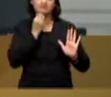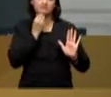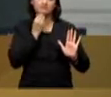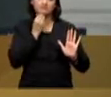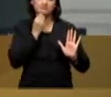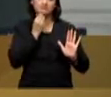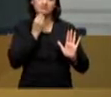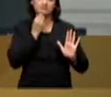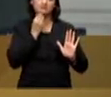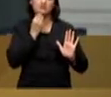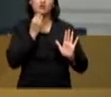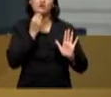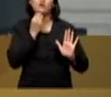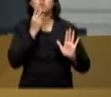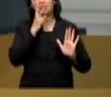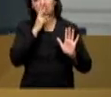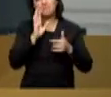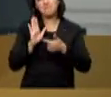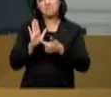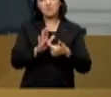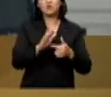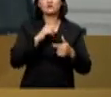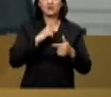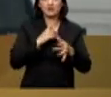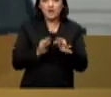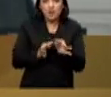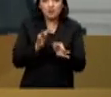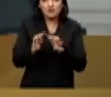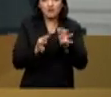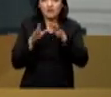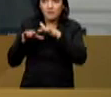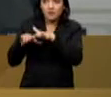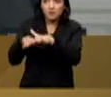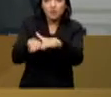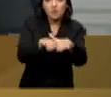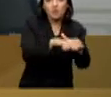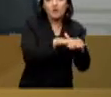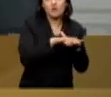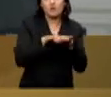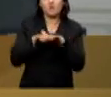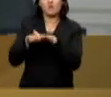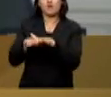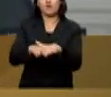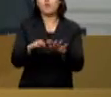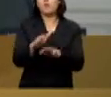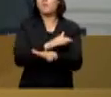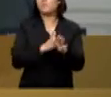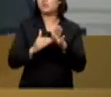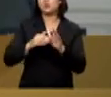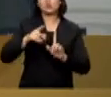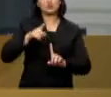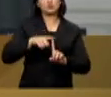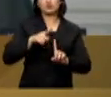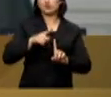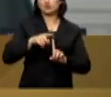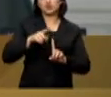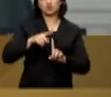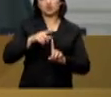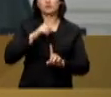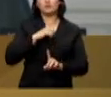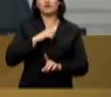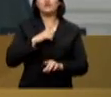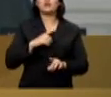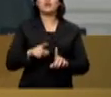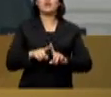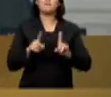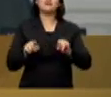ponto de vista isonômico em relação não só aos contribuintes, às situações diversas de cada um dos contribuintes, mas também em